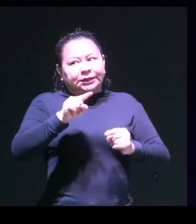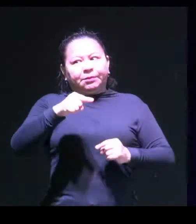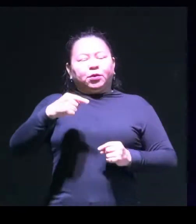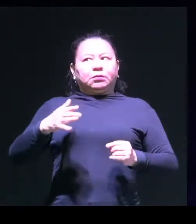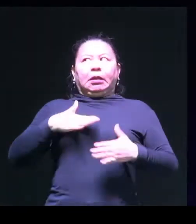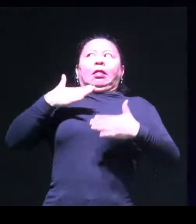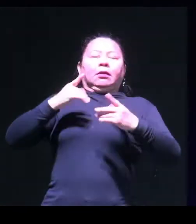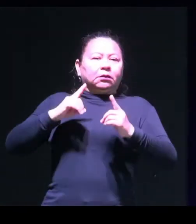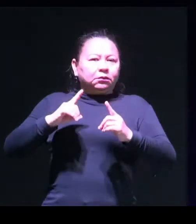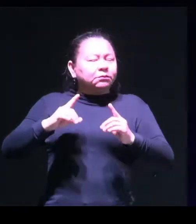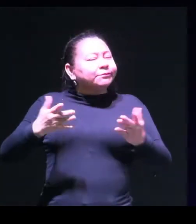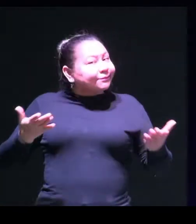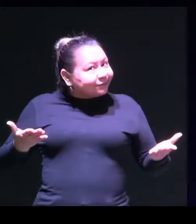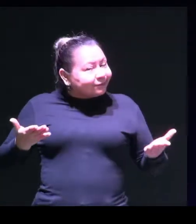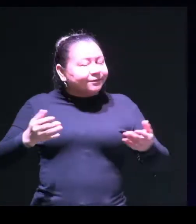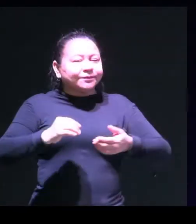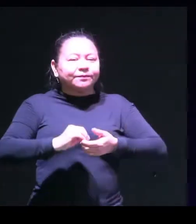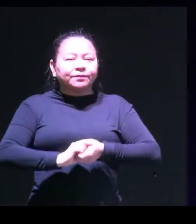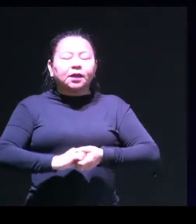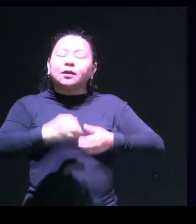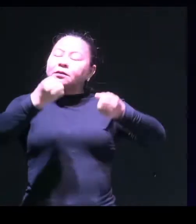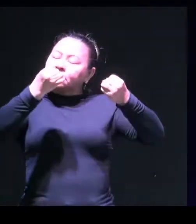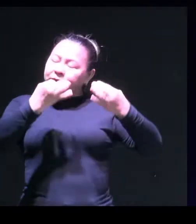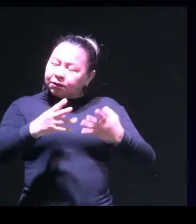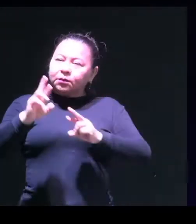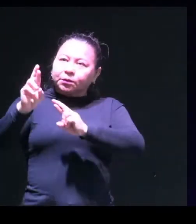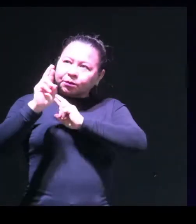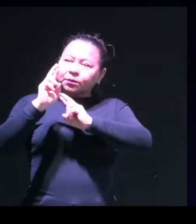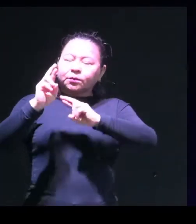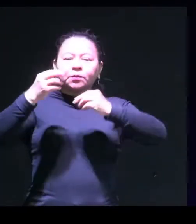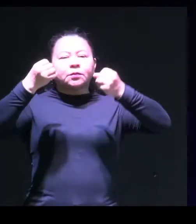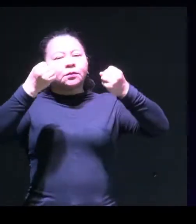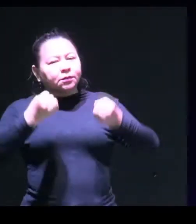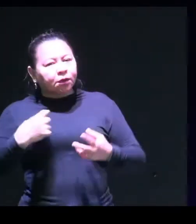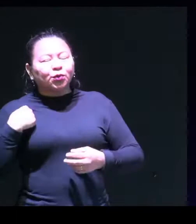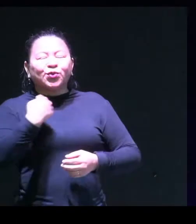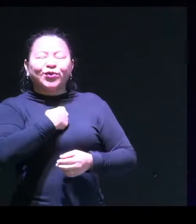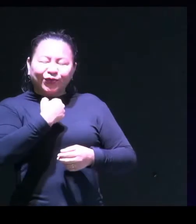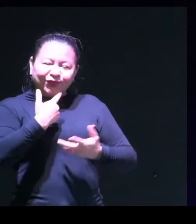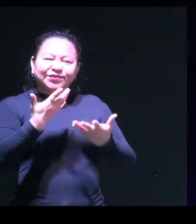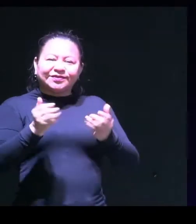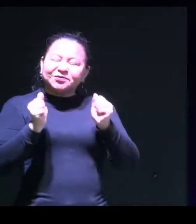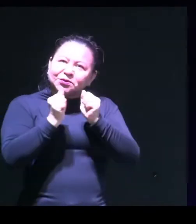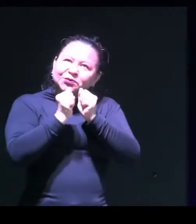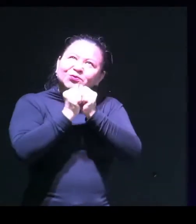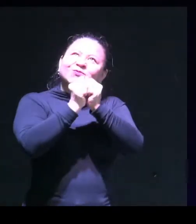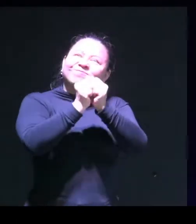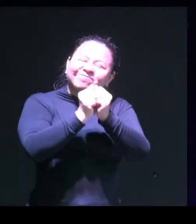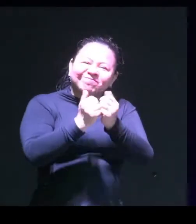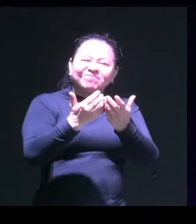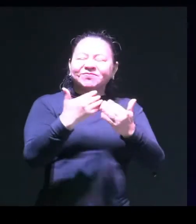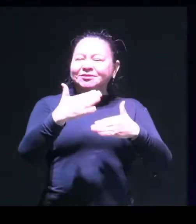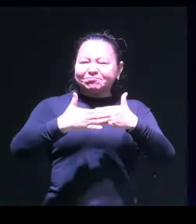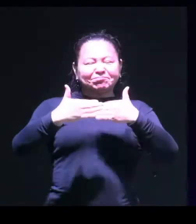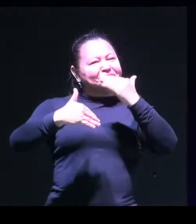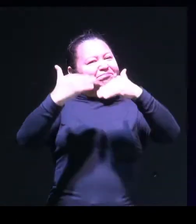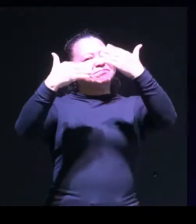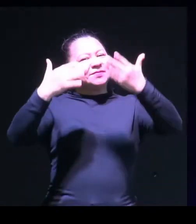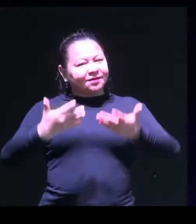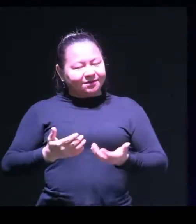surpresa. Amém? E eu tenho esperança que todos nós vamos estar caminhando daqui para frente muito nisso